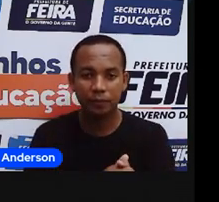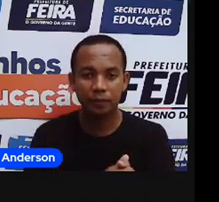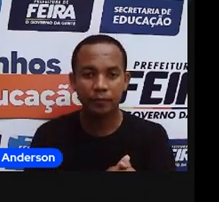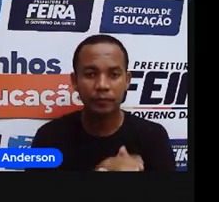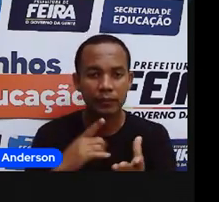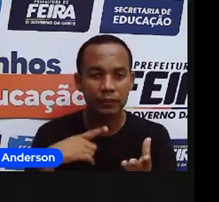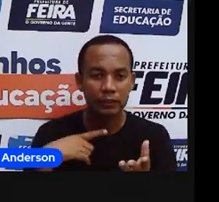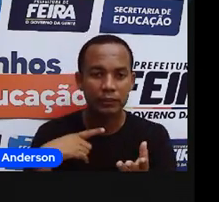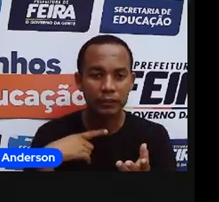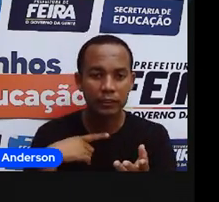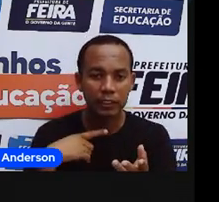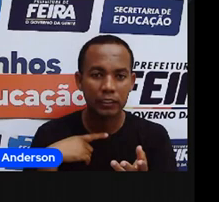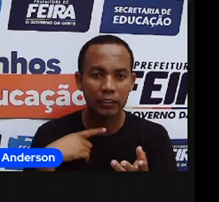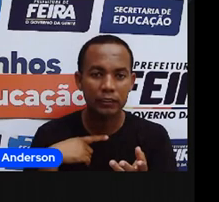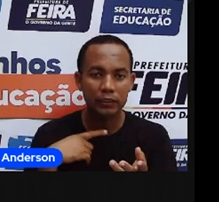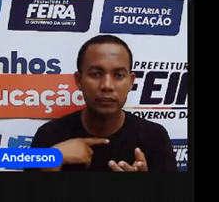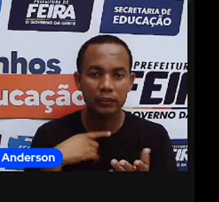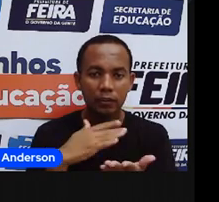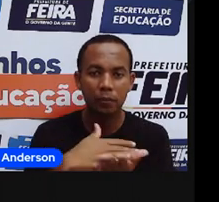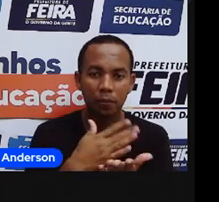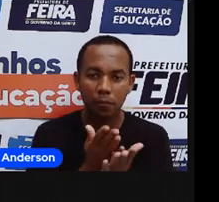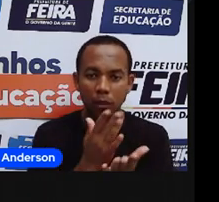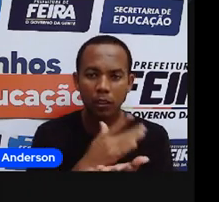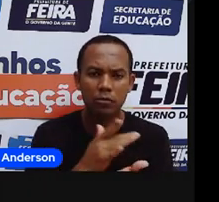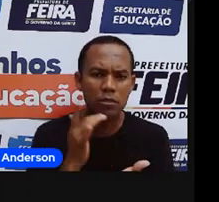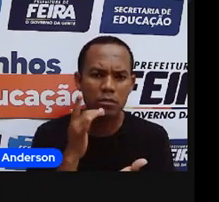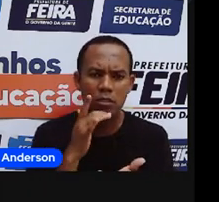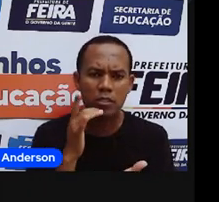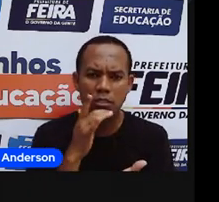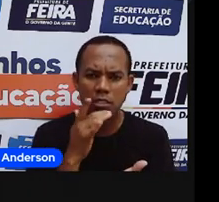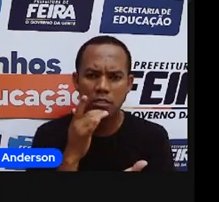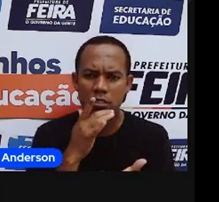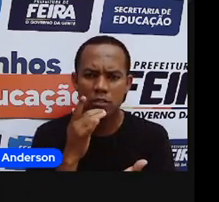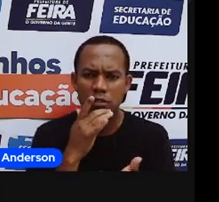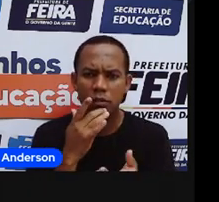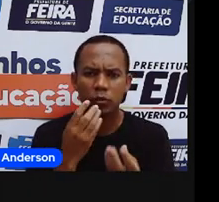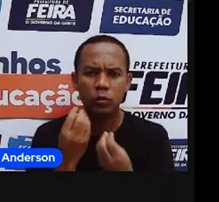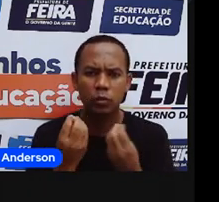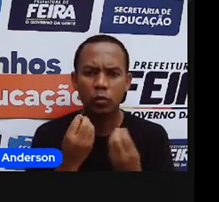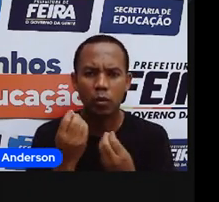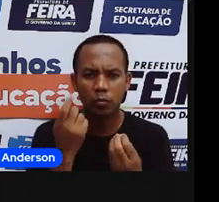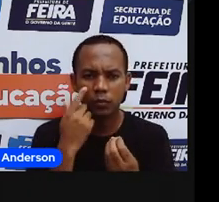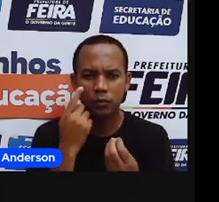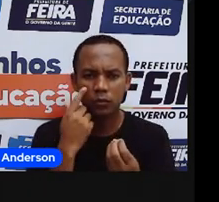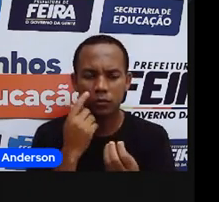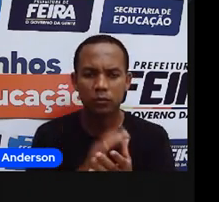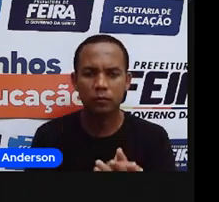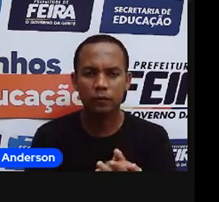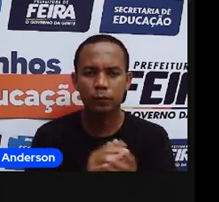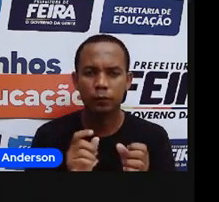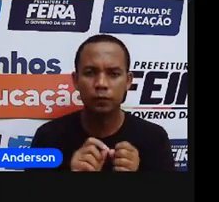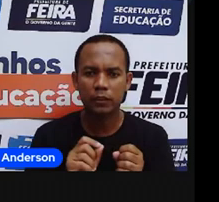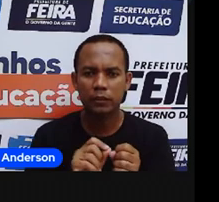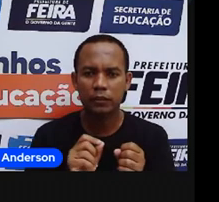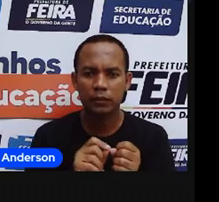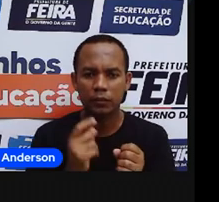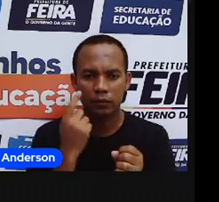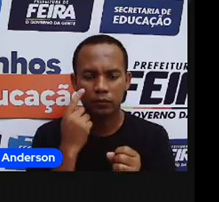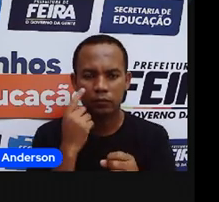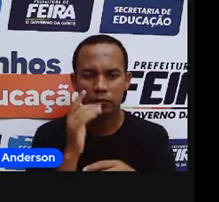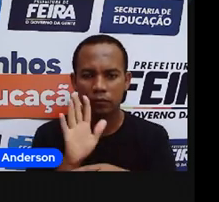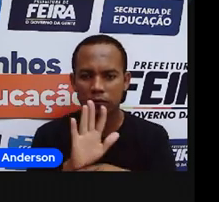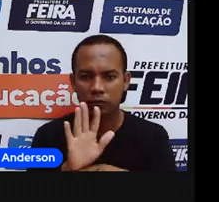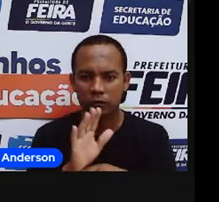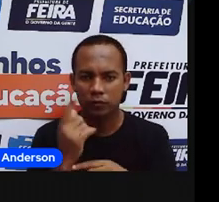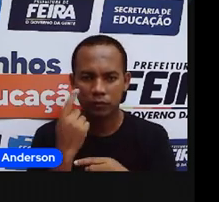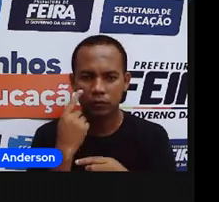tem essa receita desse bolo maravilhoso, são os ingredientes. A Pró vai disponibilizar depois direitinho aí esse vídeo para vocês